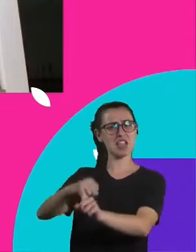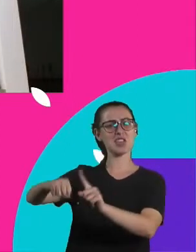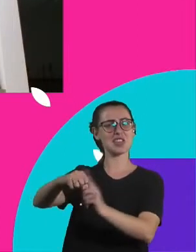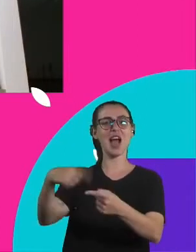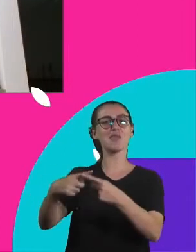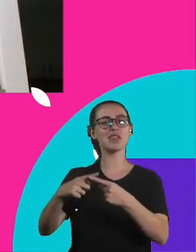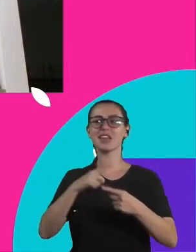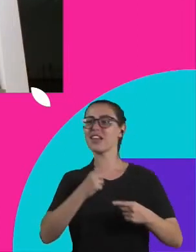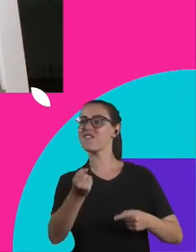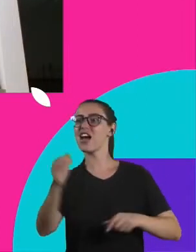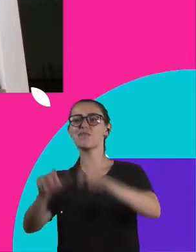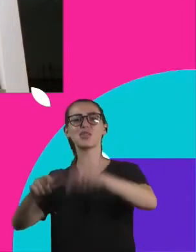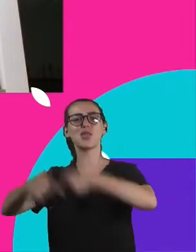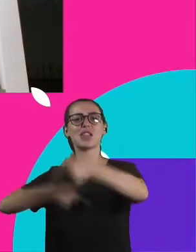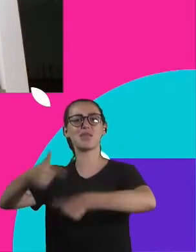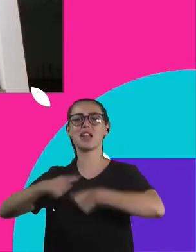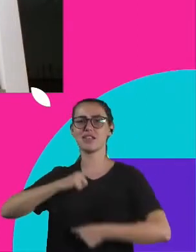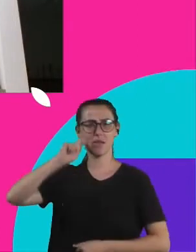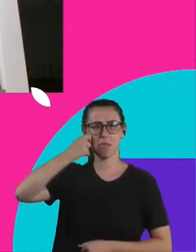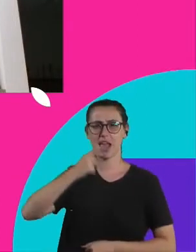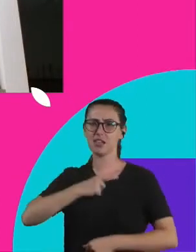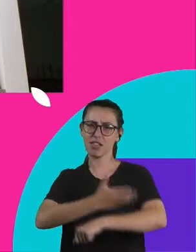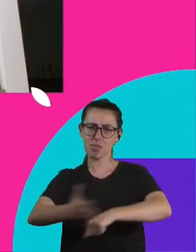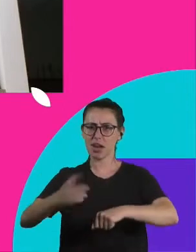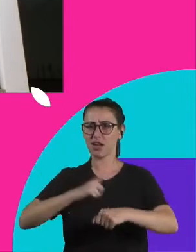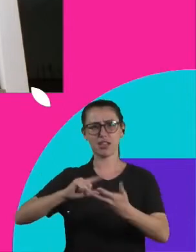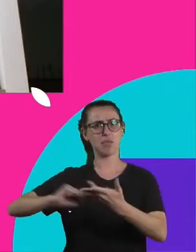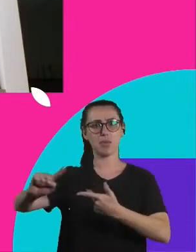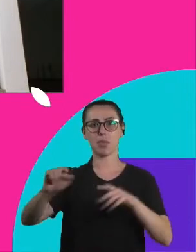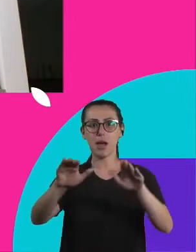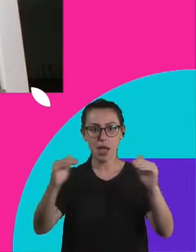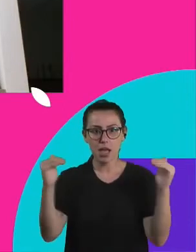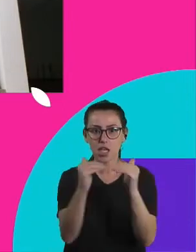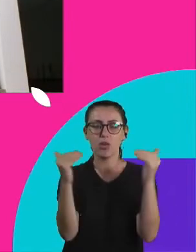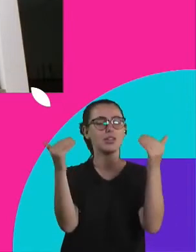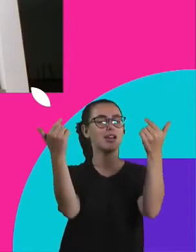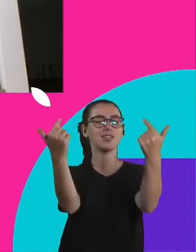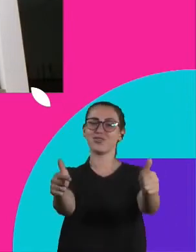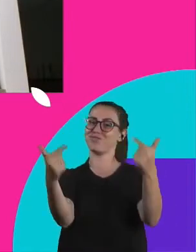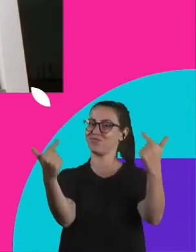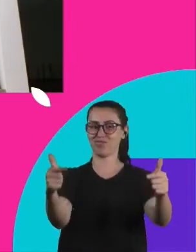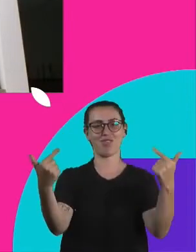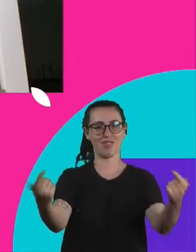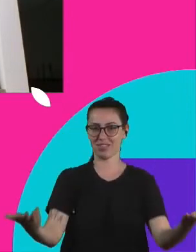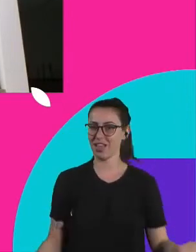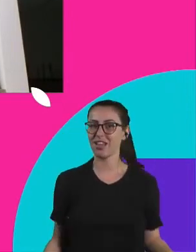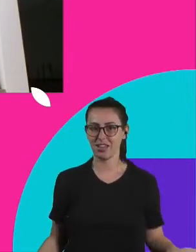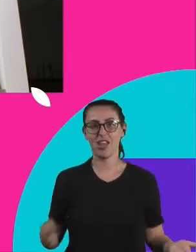vai ver. Vai ter preto, vai ter branco, só que você não vai ter equidade. Eles não vão estar ocupando os mesmos